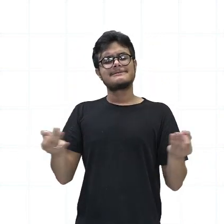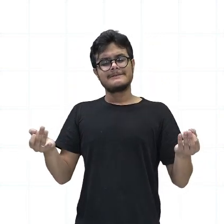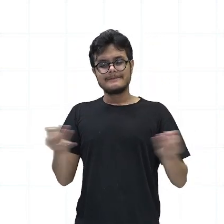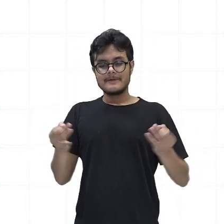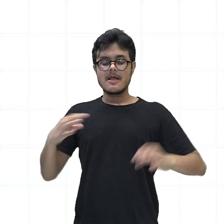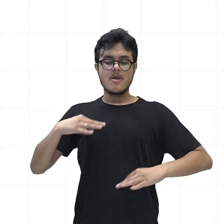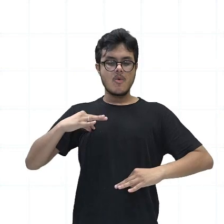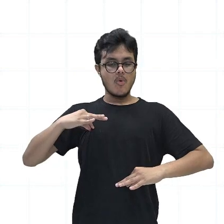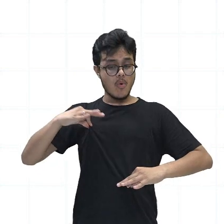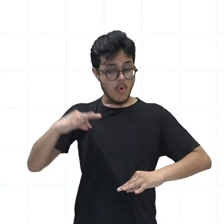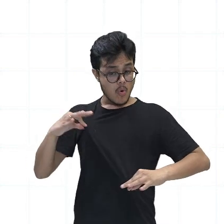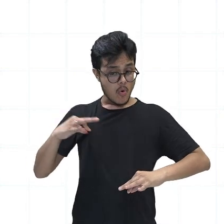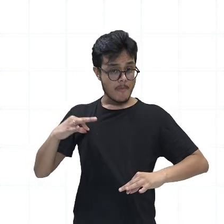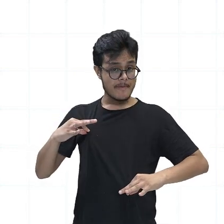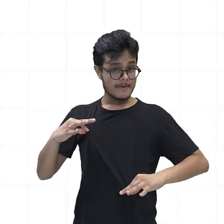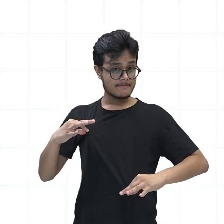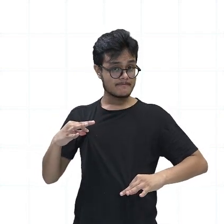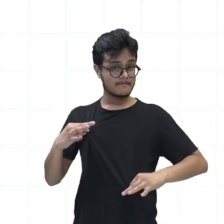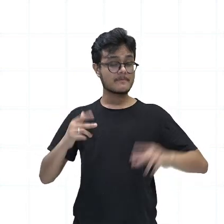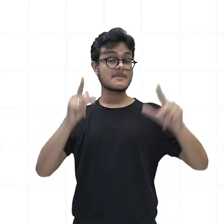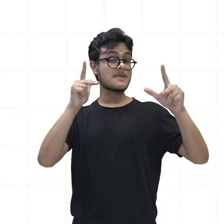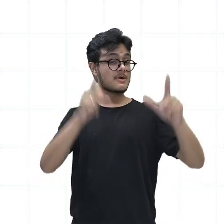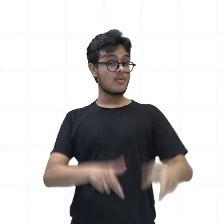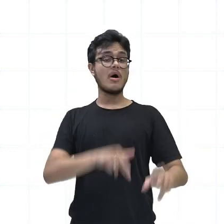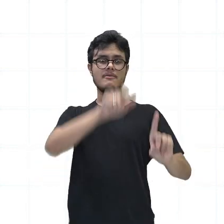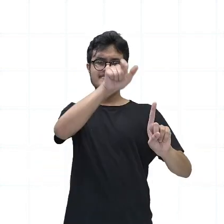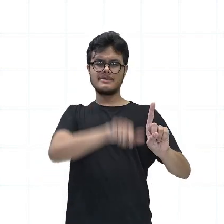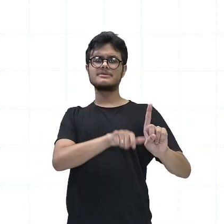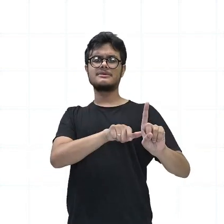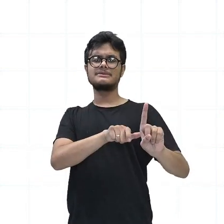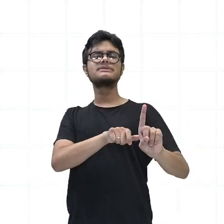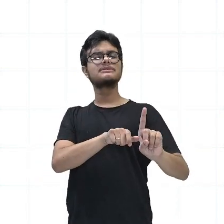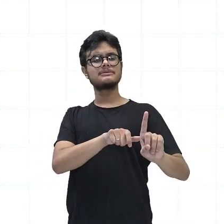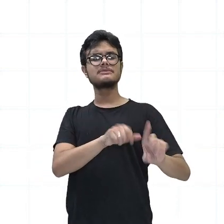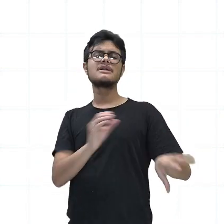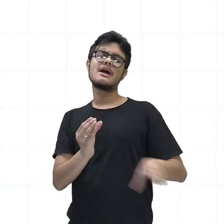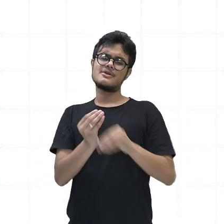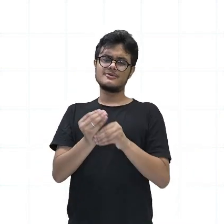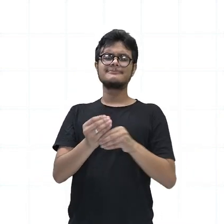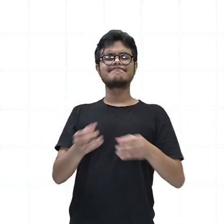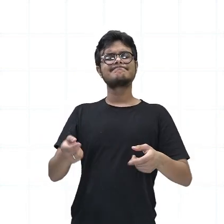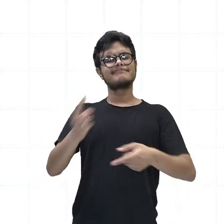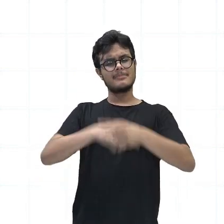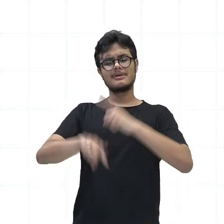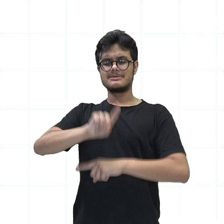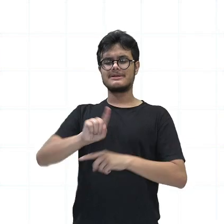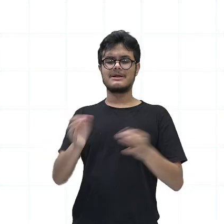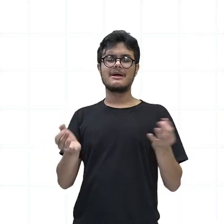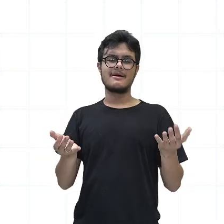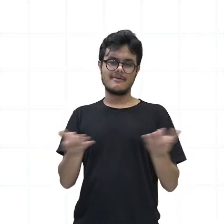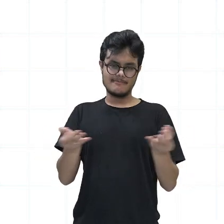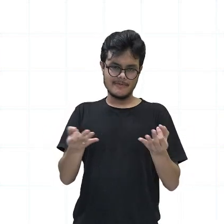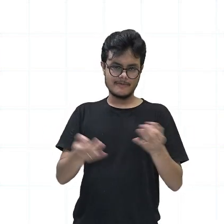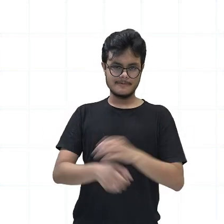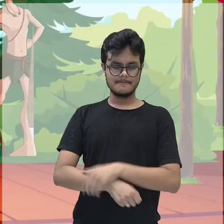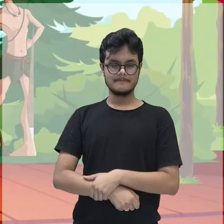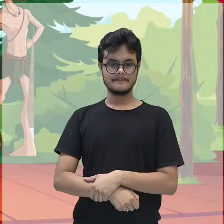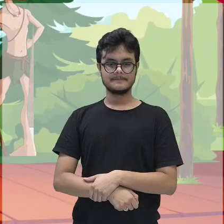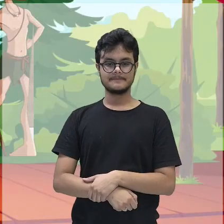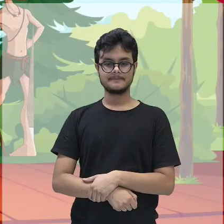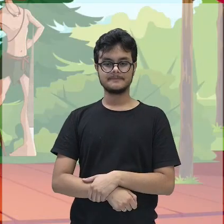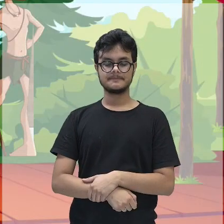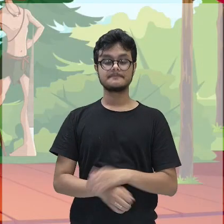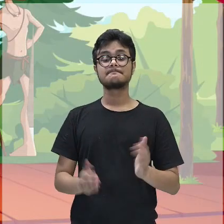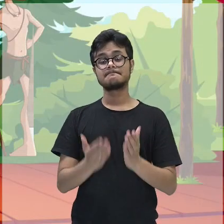trajes atendam às necessidades da peça e contribuam para o sucesso global da produção teatral.